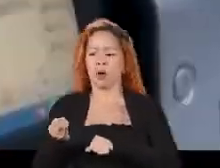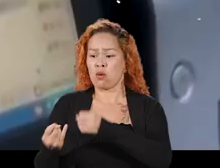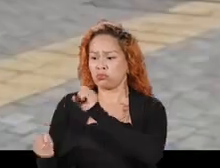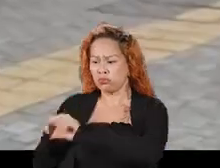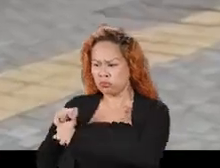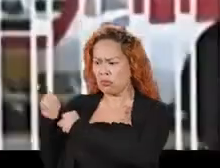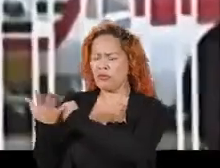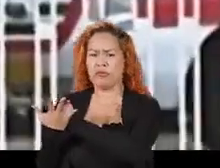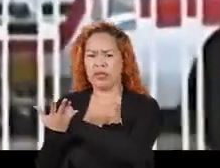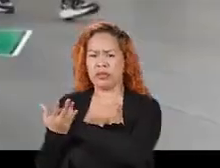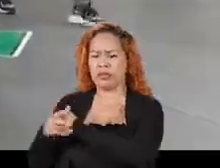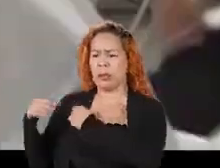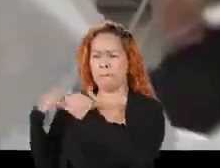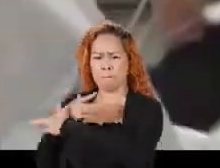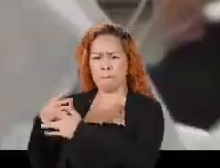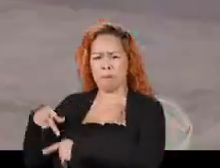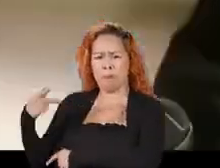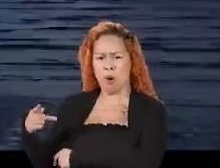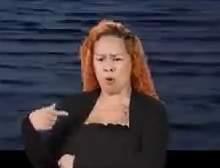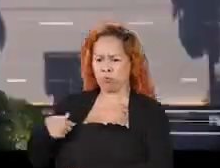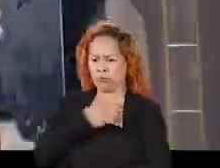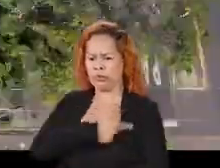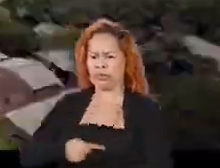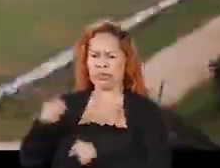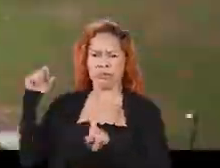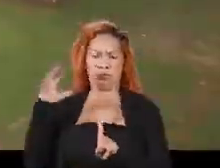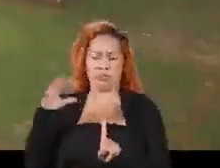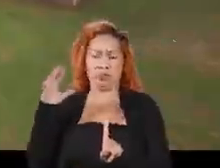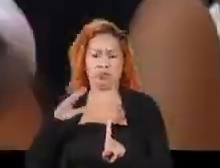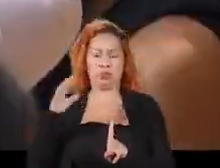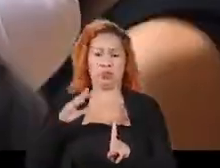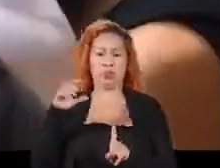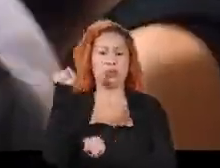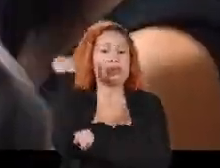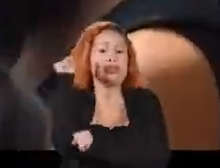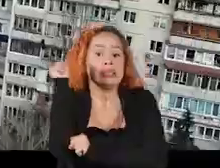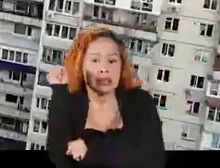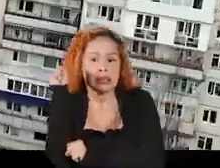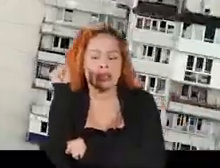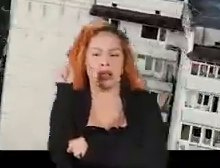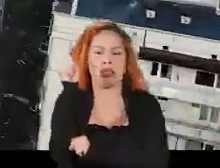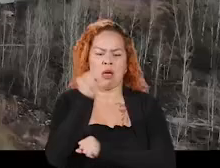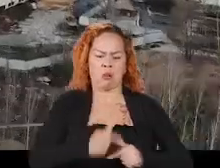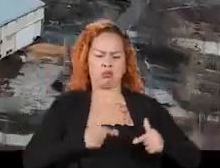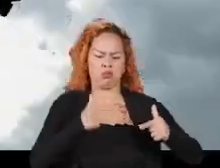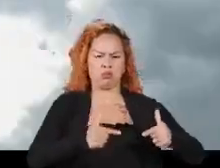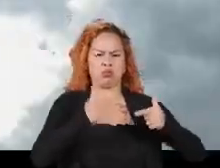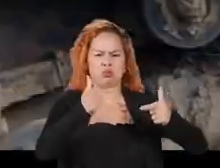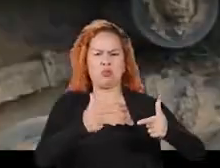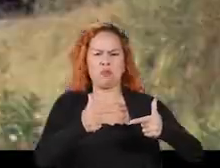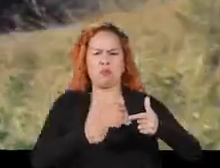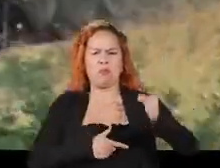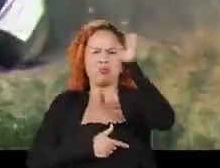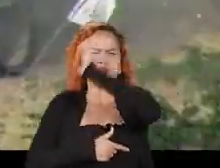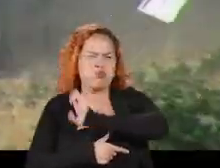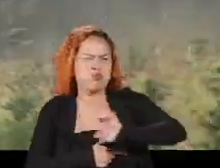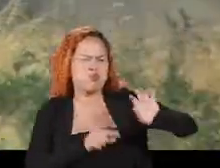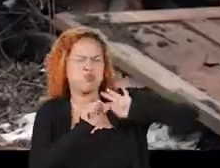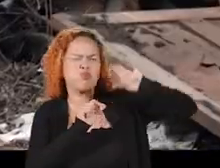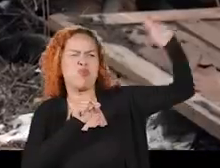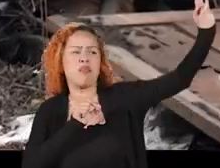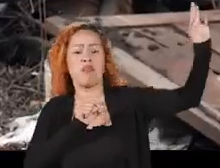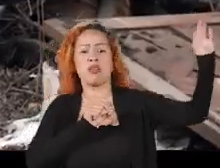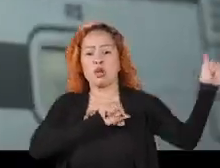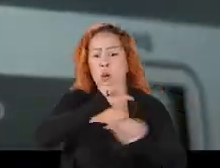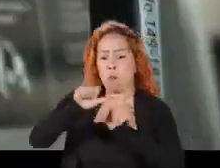Um vírus que surge no interior da China logo contagia um morador de Santana. Uma guerra que acontece no ponto mais